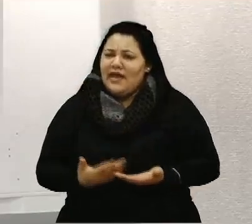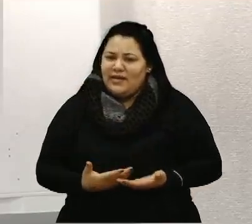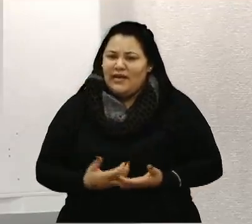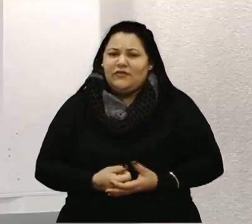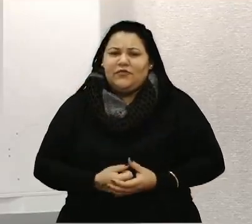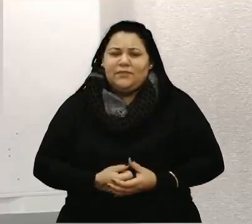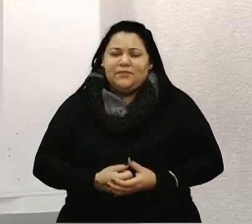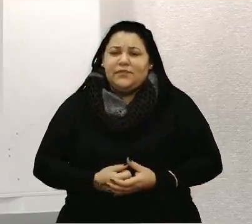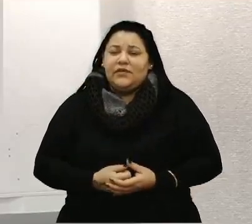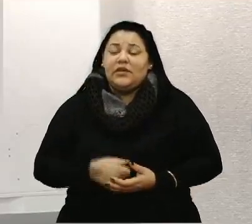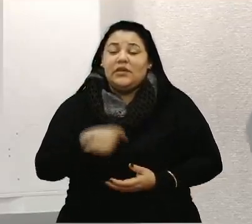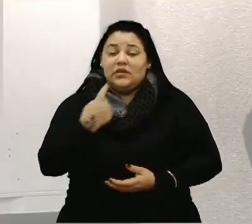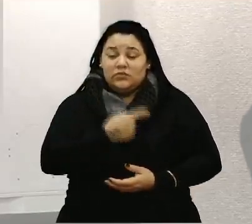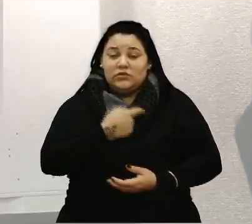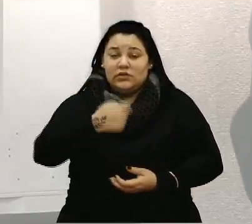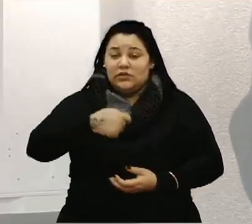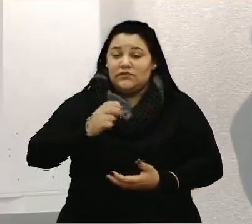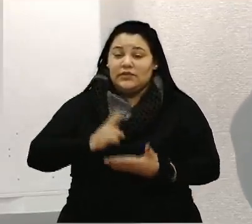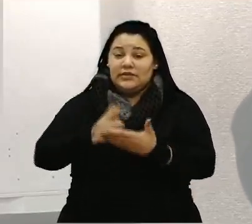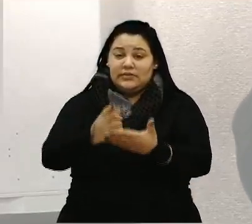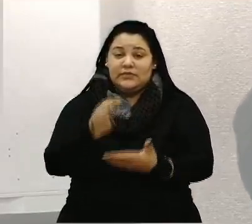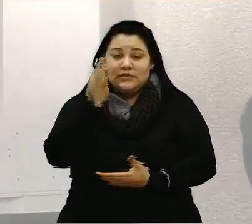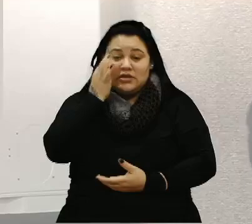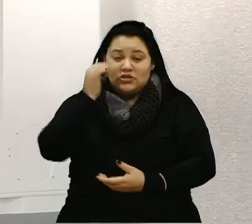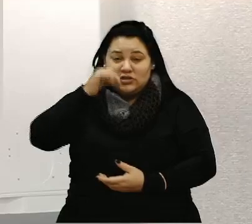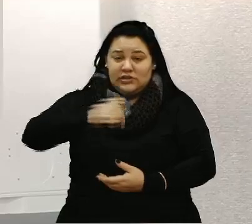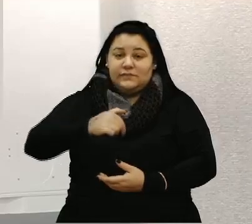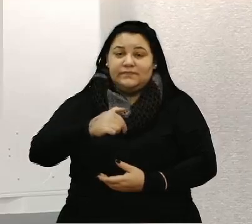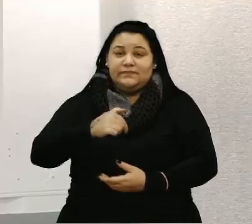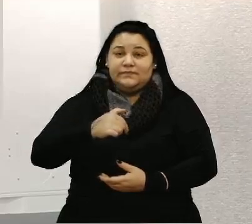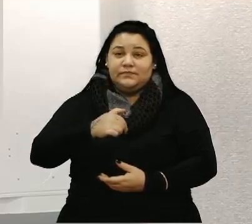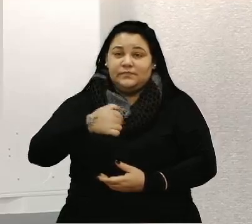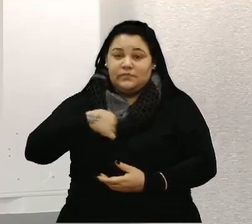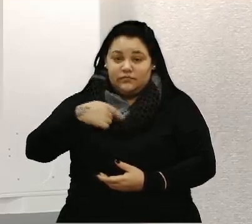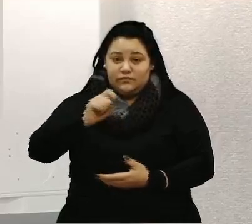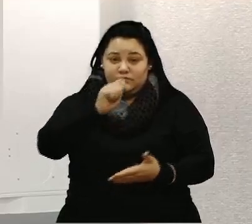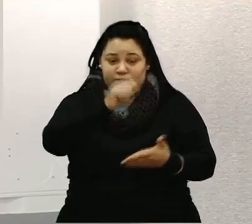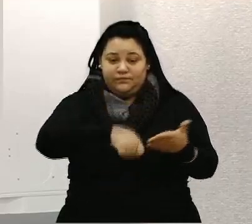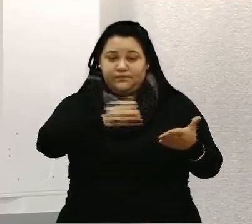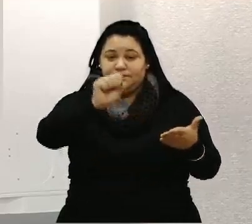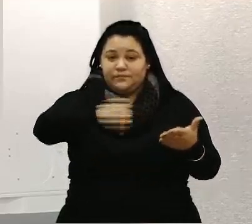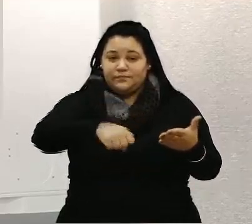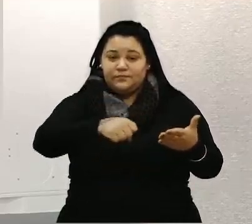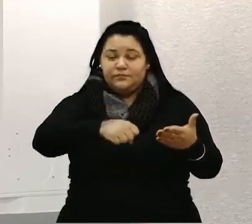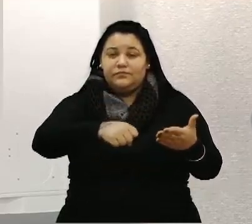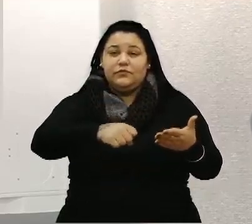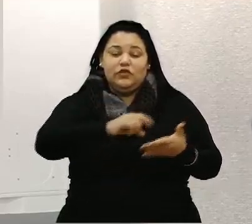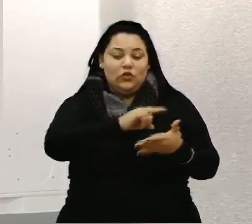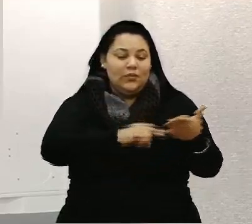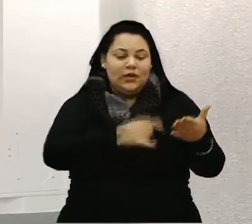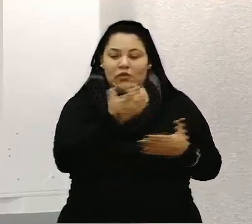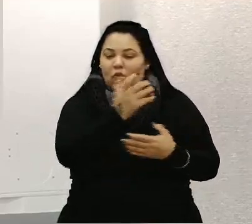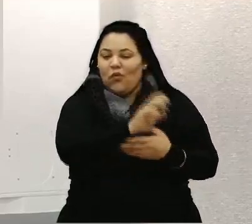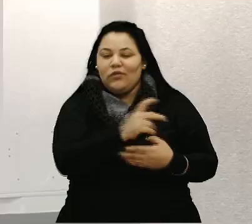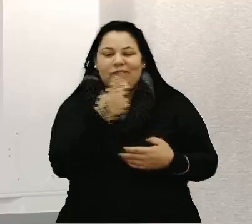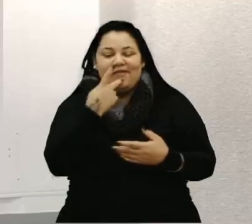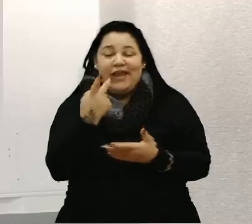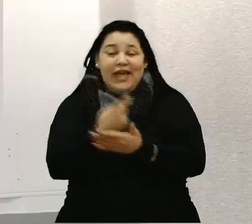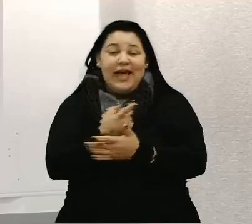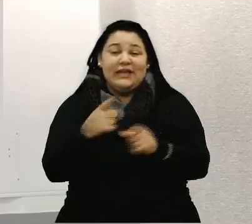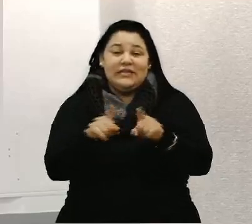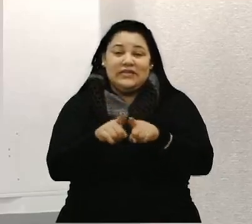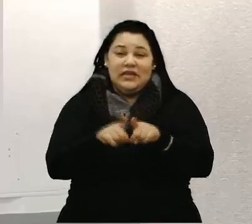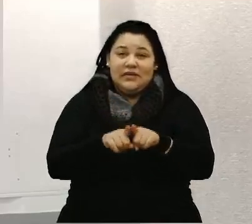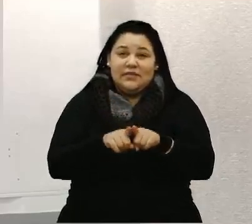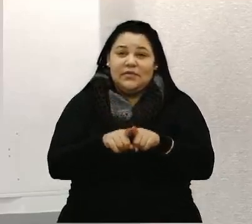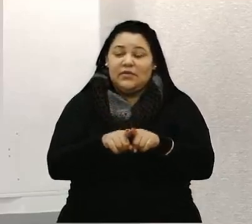Então estarei sempre aqui pronto para assinar uma moção contrária a uma fala errada, seja ela